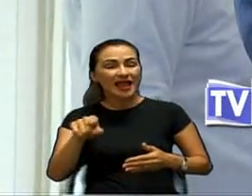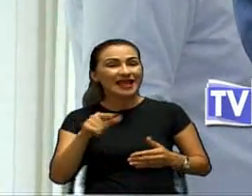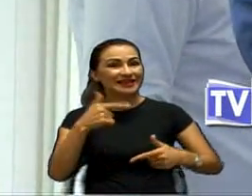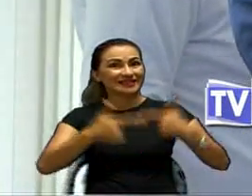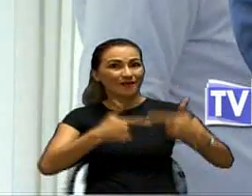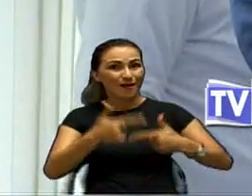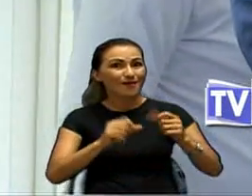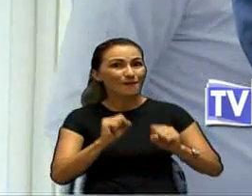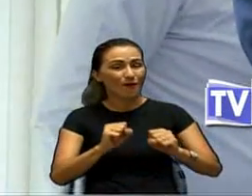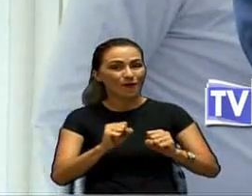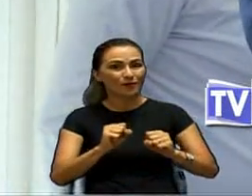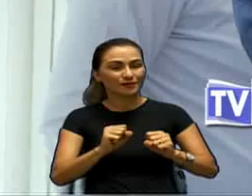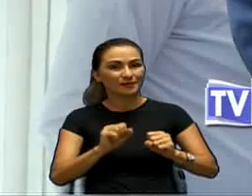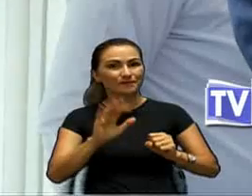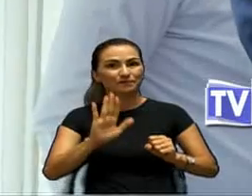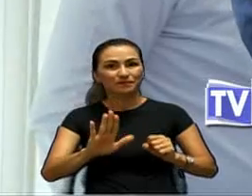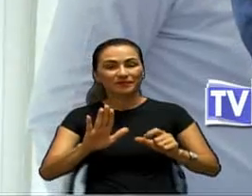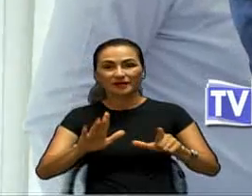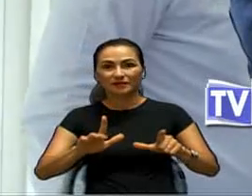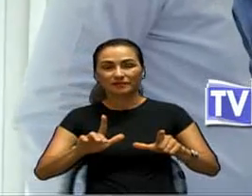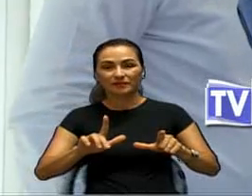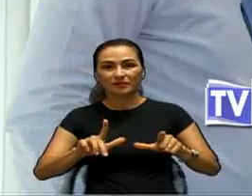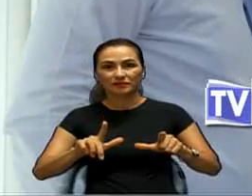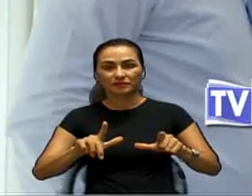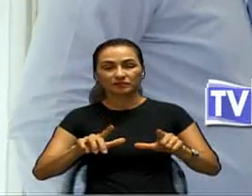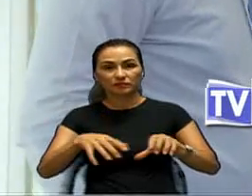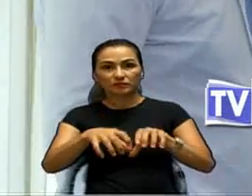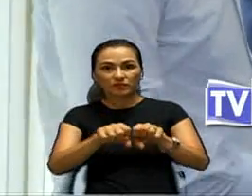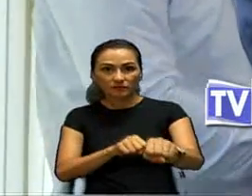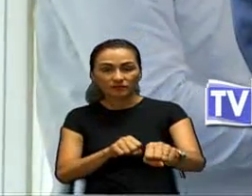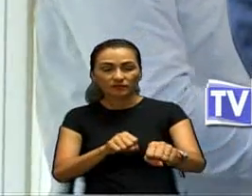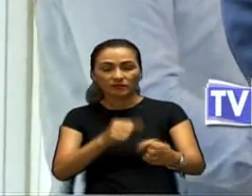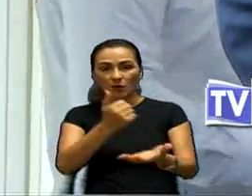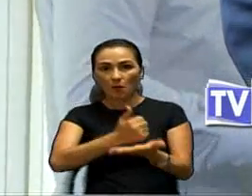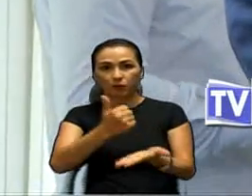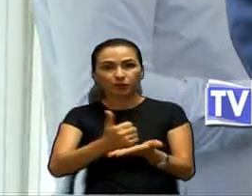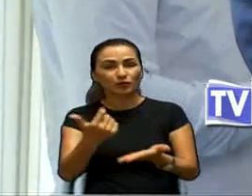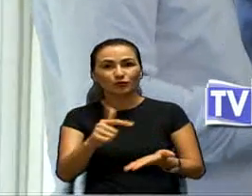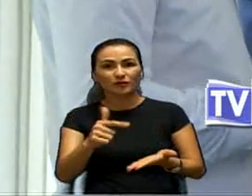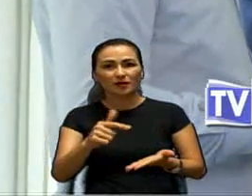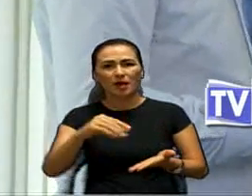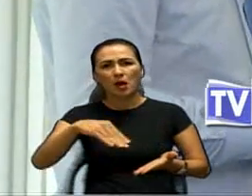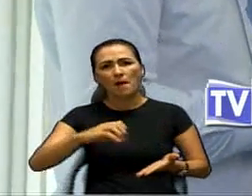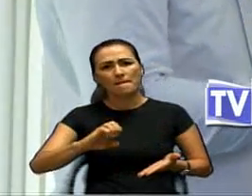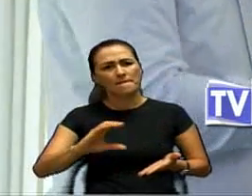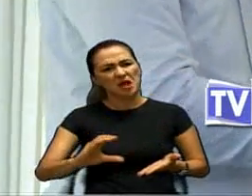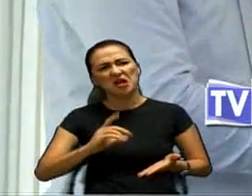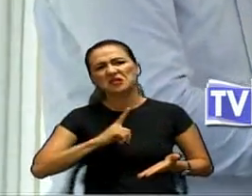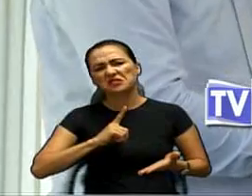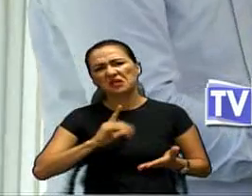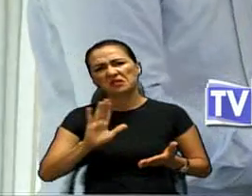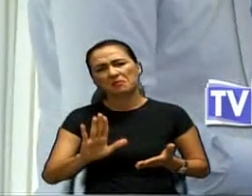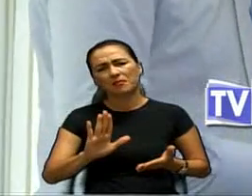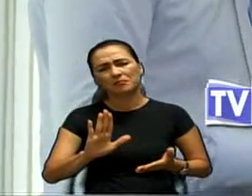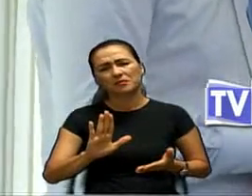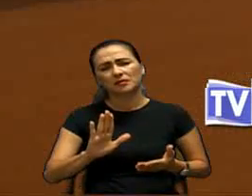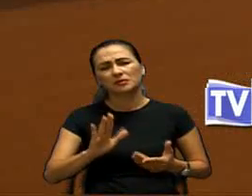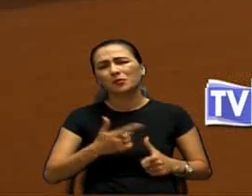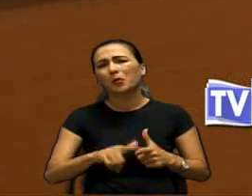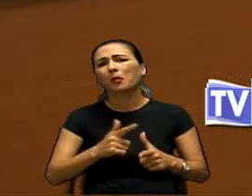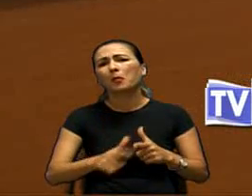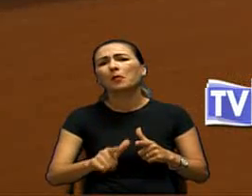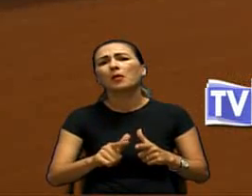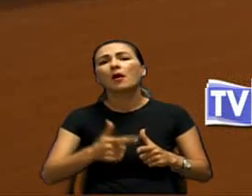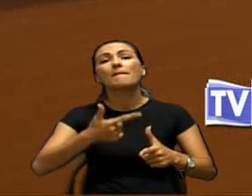Sim, mas não tem o título. Não tem o título, mas ele tem o do MEC, que funciona do mesmo jeito. Mas qual é o problema? Para o MEC, não pertence à